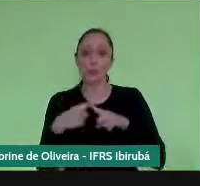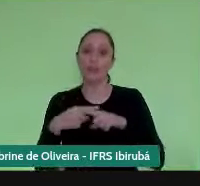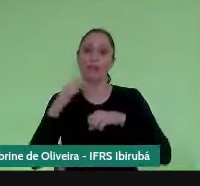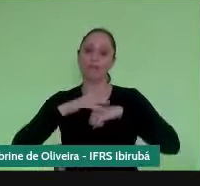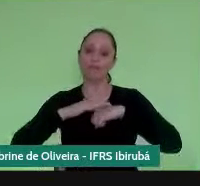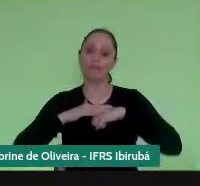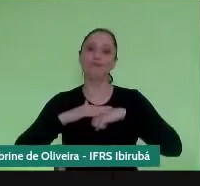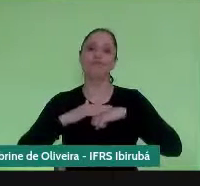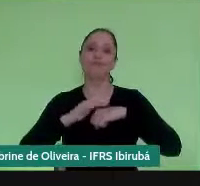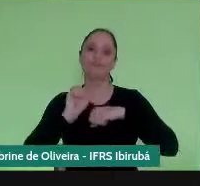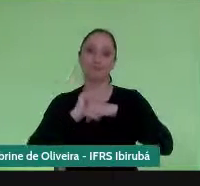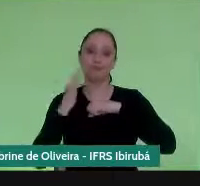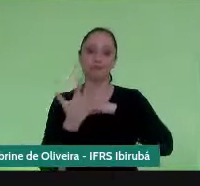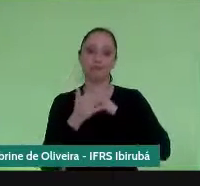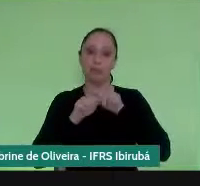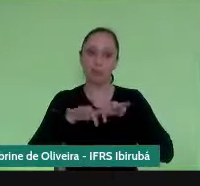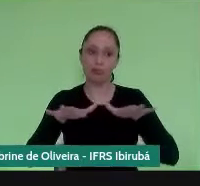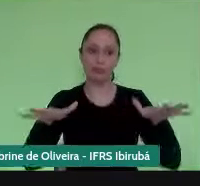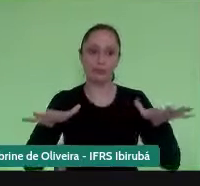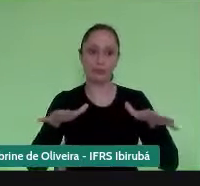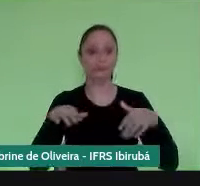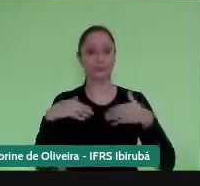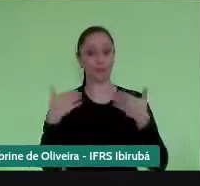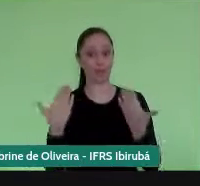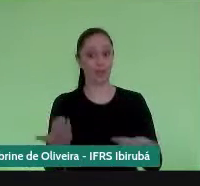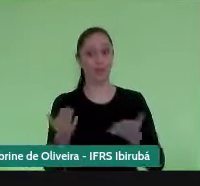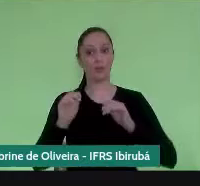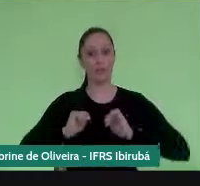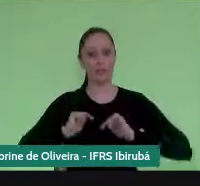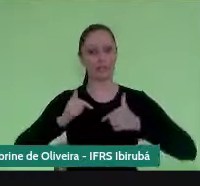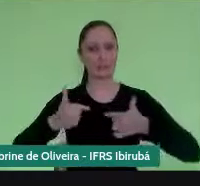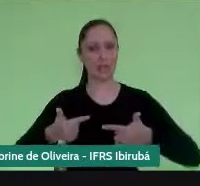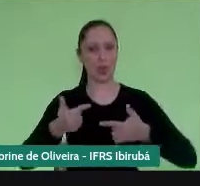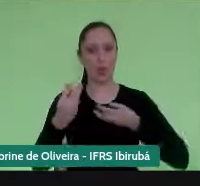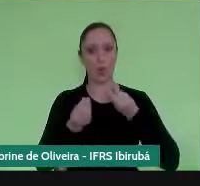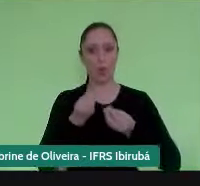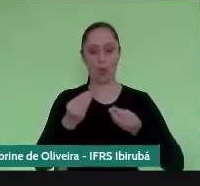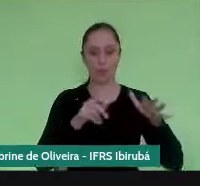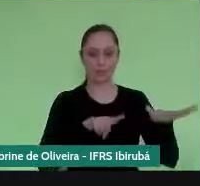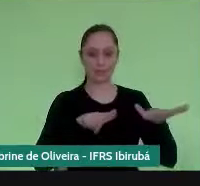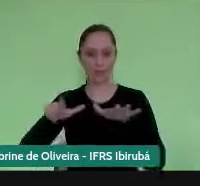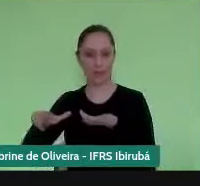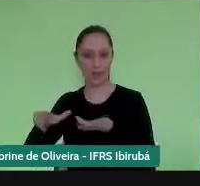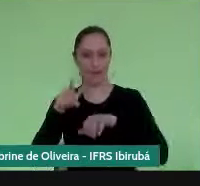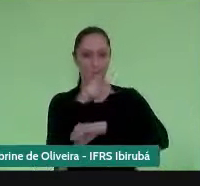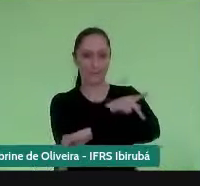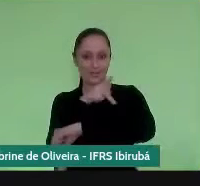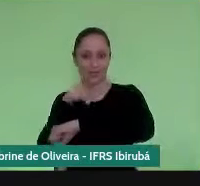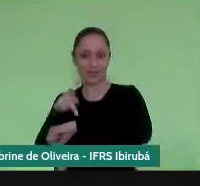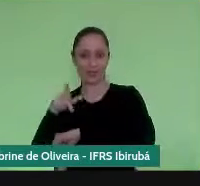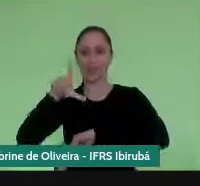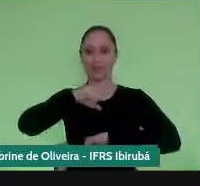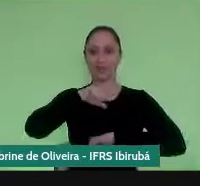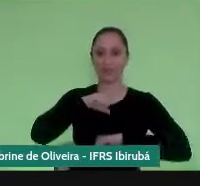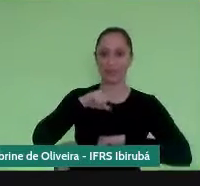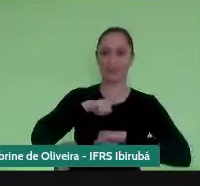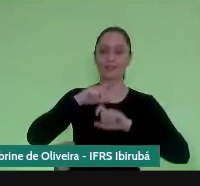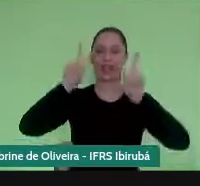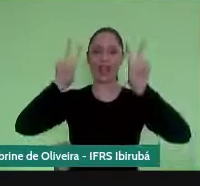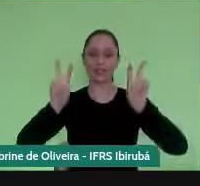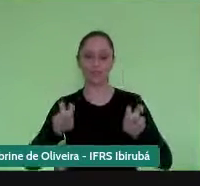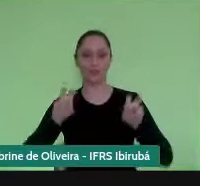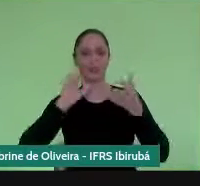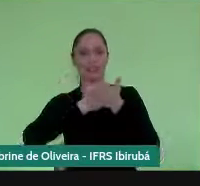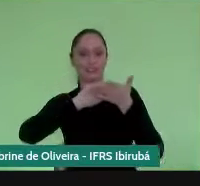pandemia. Então, ações de formação como a Semana Pedagógica trabalharam a questão da docência nas atividades não